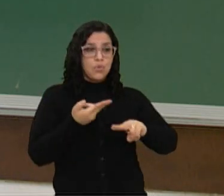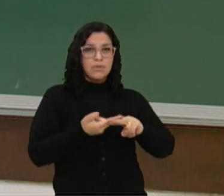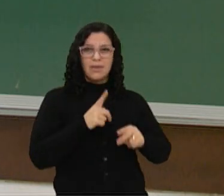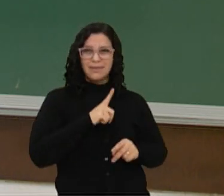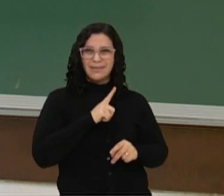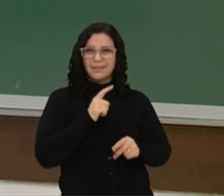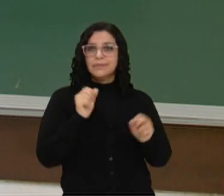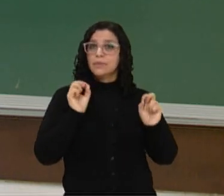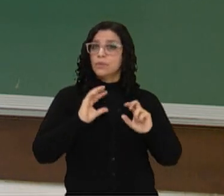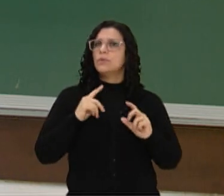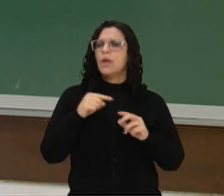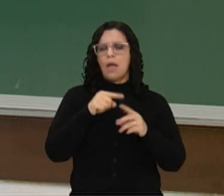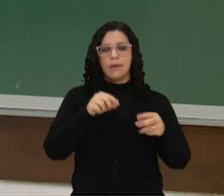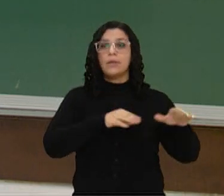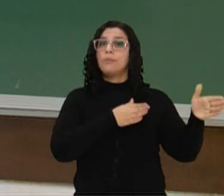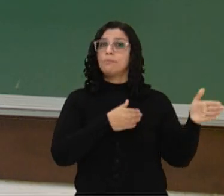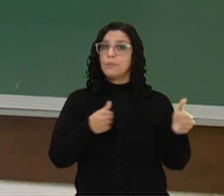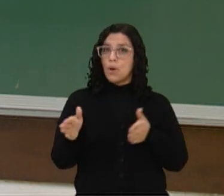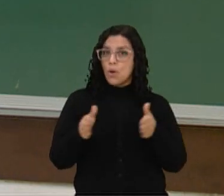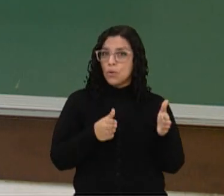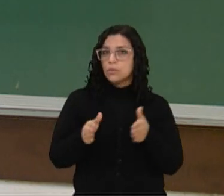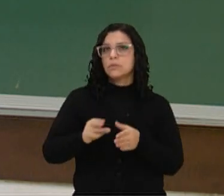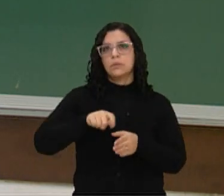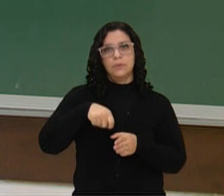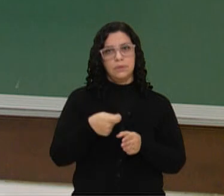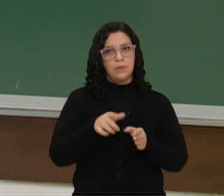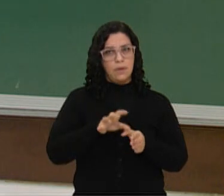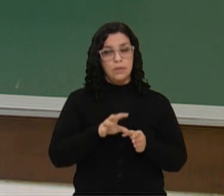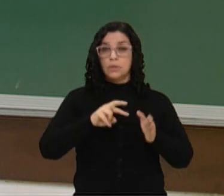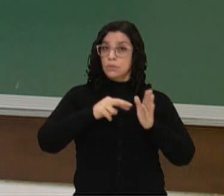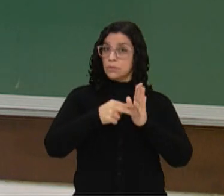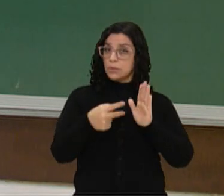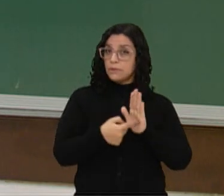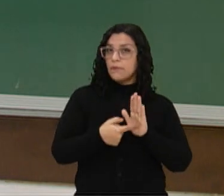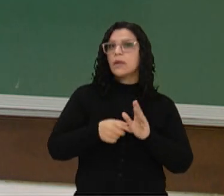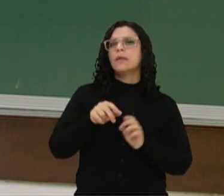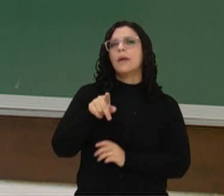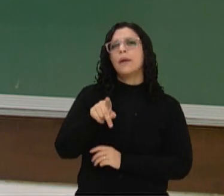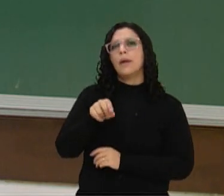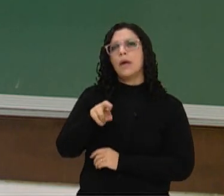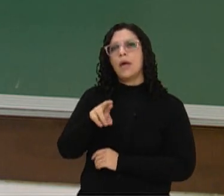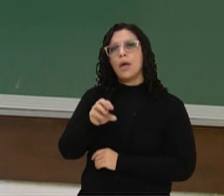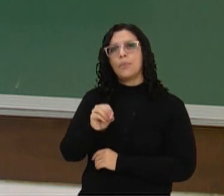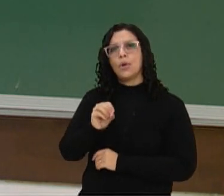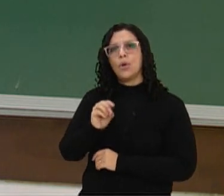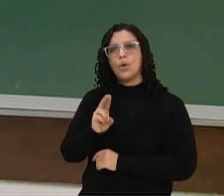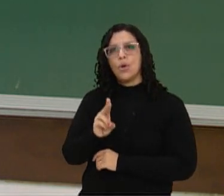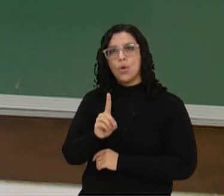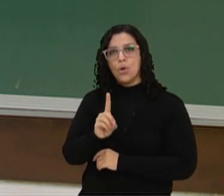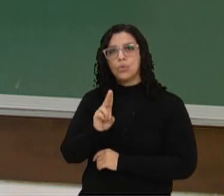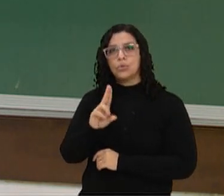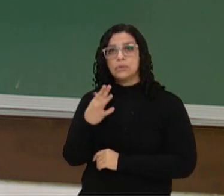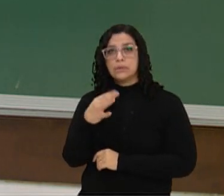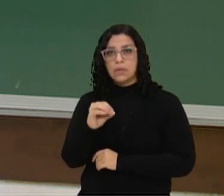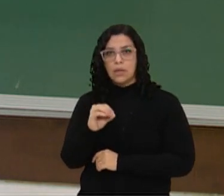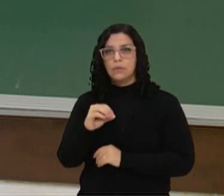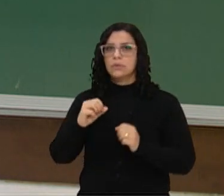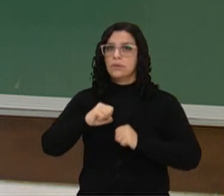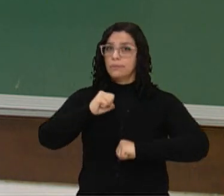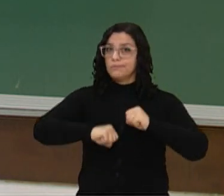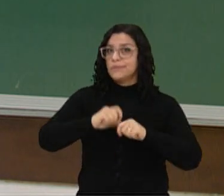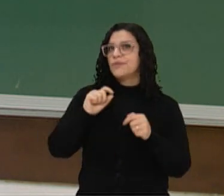um todo. Então, a importância de eu entender o significado ali do termo produção,